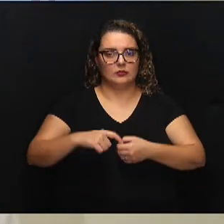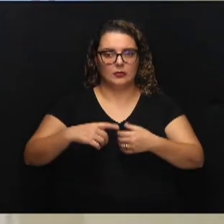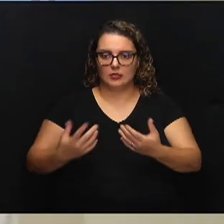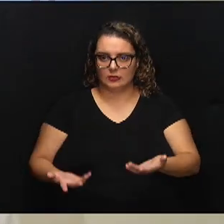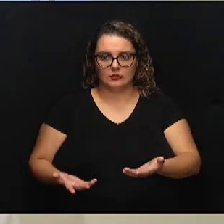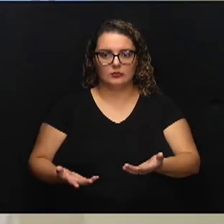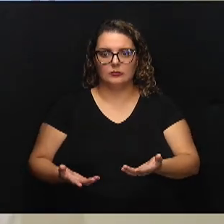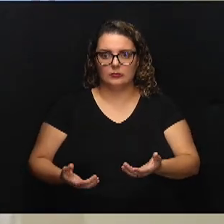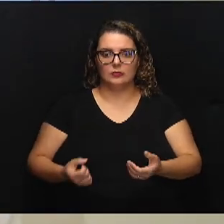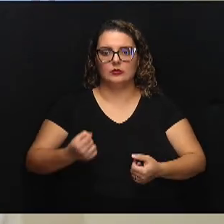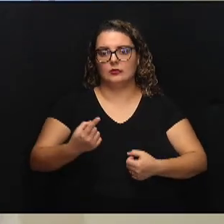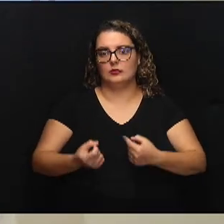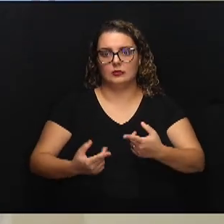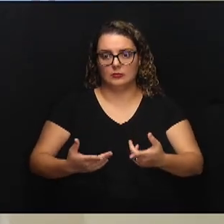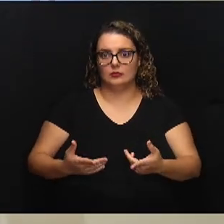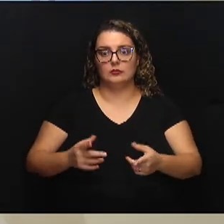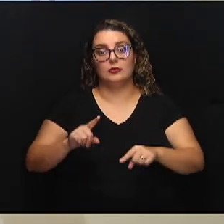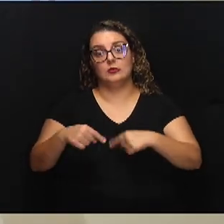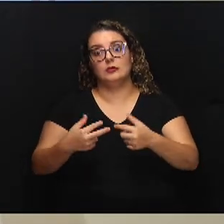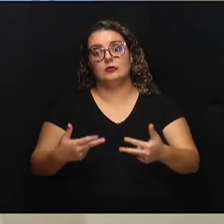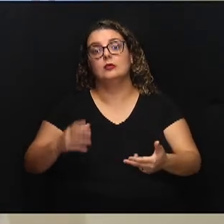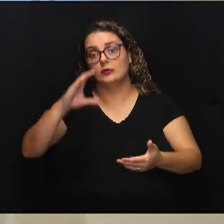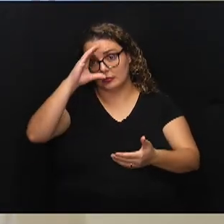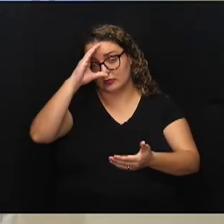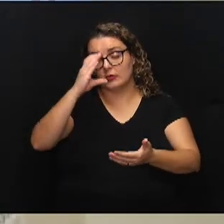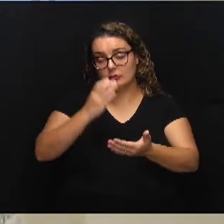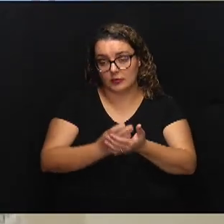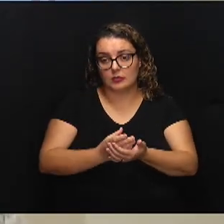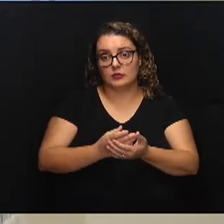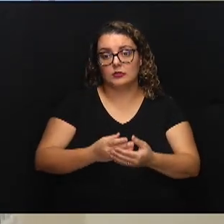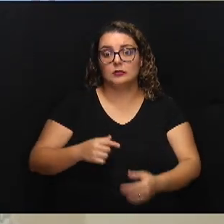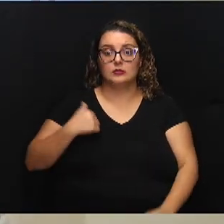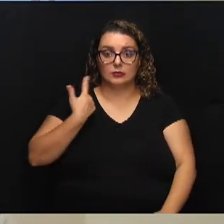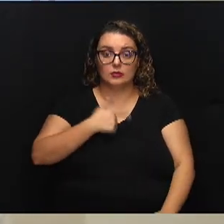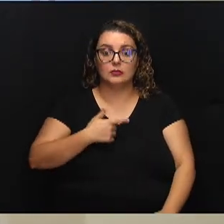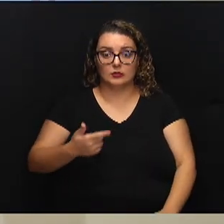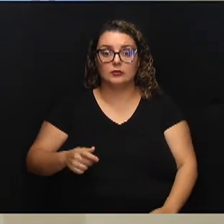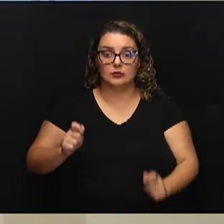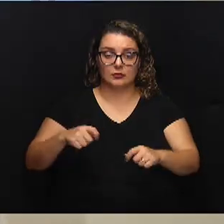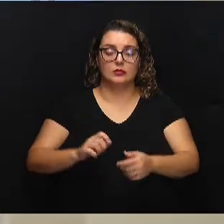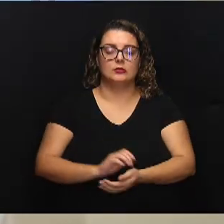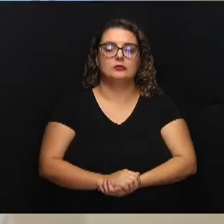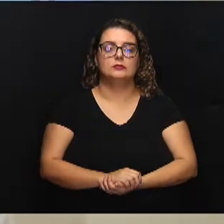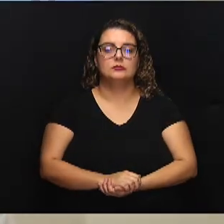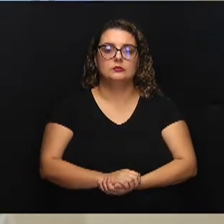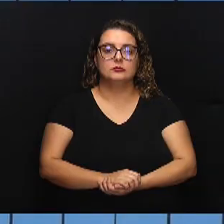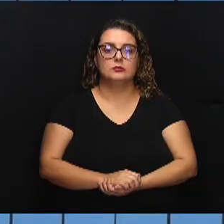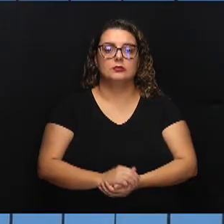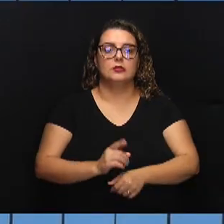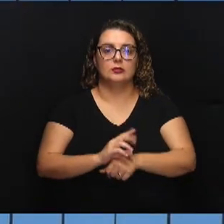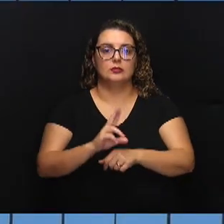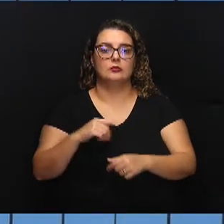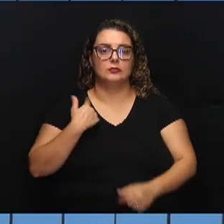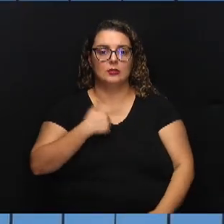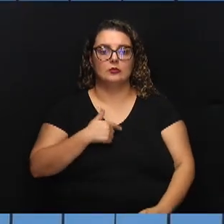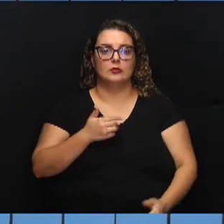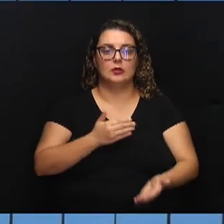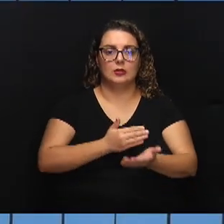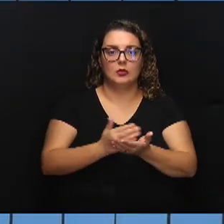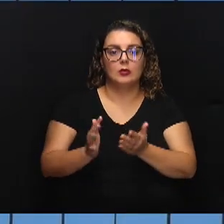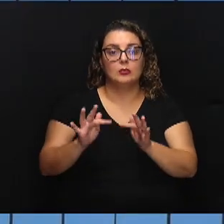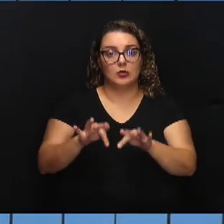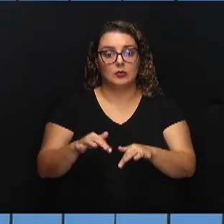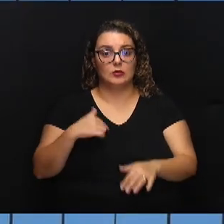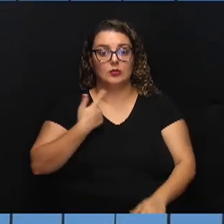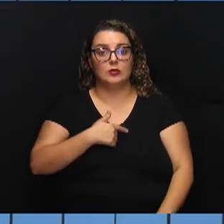ou traga alguma surpresa, ou pela confiança que elas depositam na gente mesmo. Doutora, para a gente então começar já a encerrar o